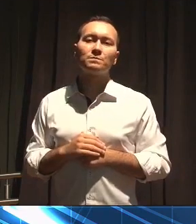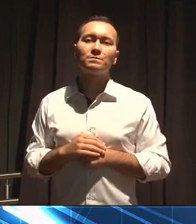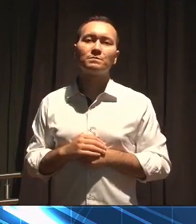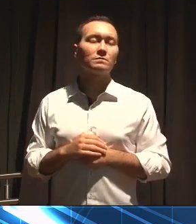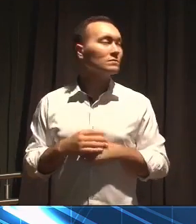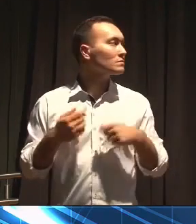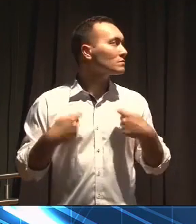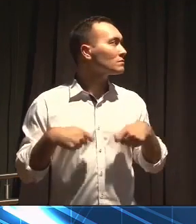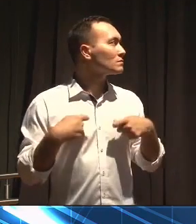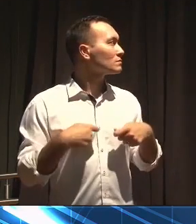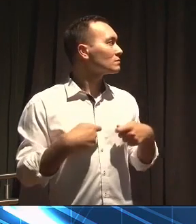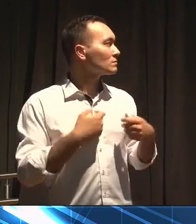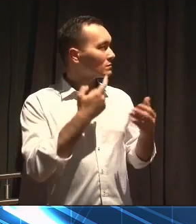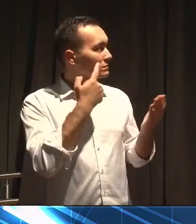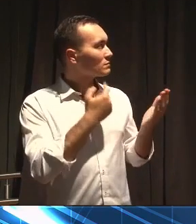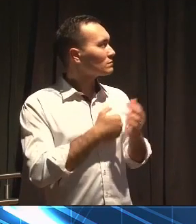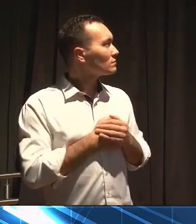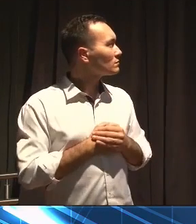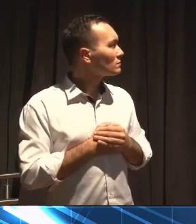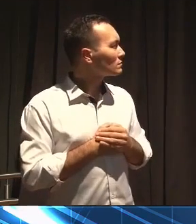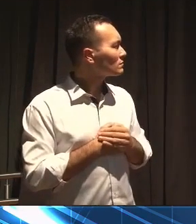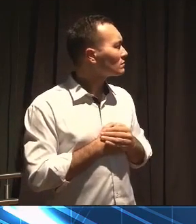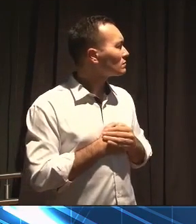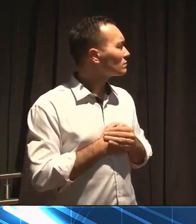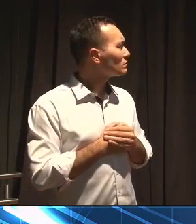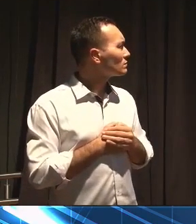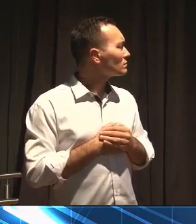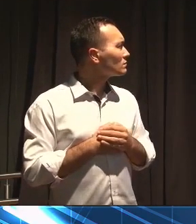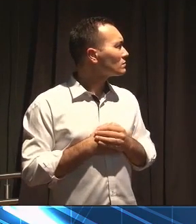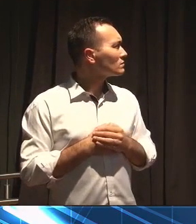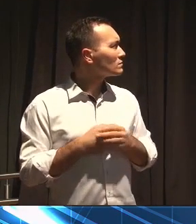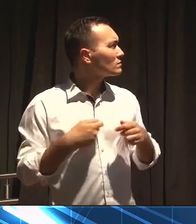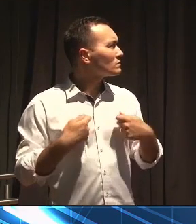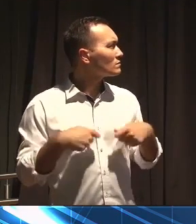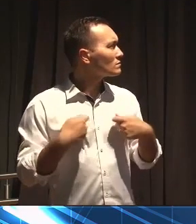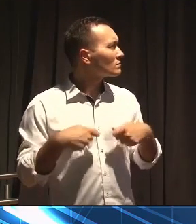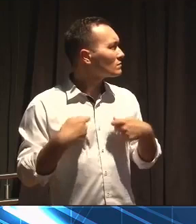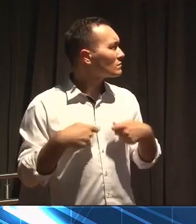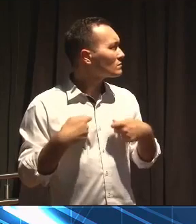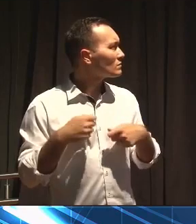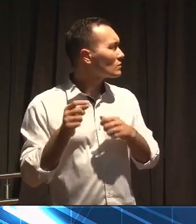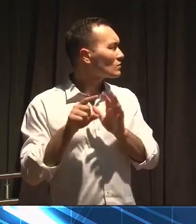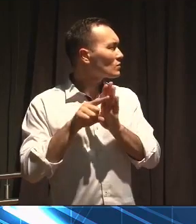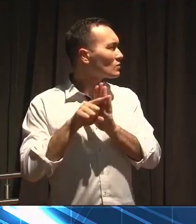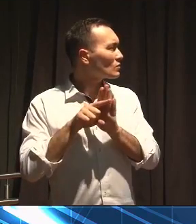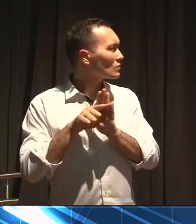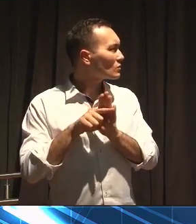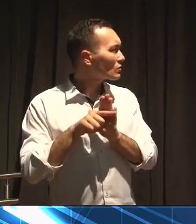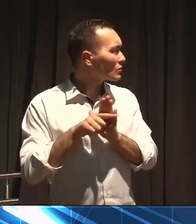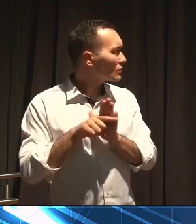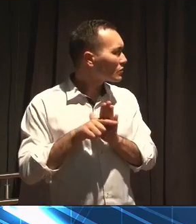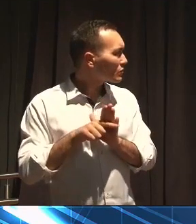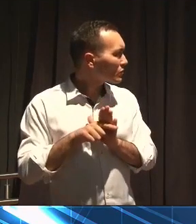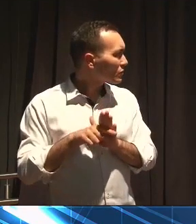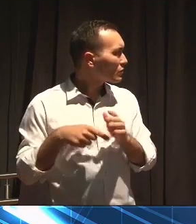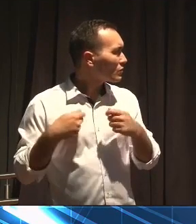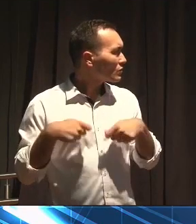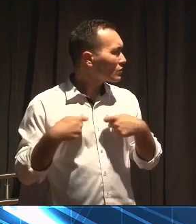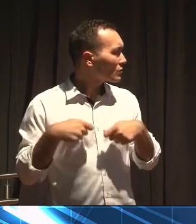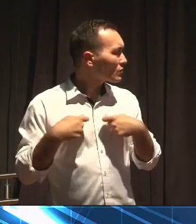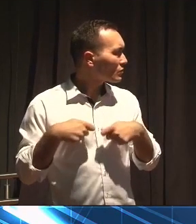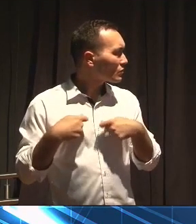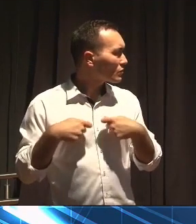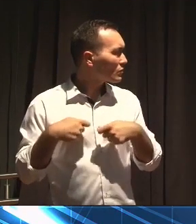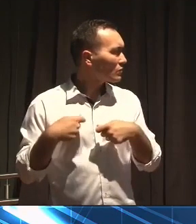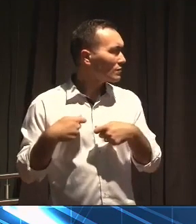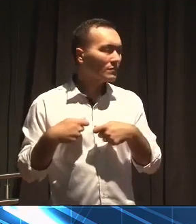os KPIs, né? Trazer os KPIs principalmente quando tu analisa a performance, disponibilidade e o custo, e mensurar isso